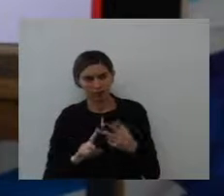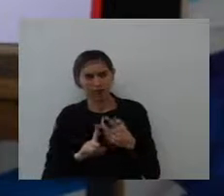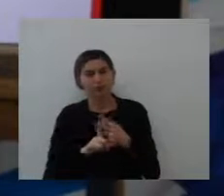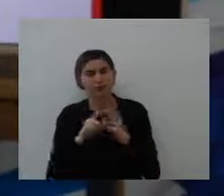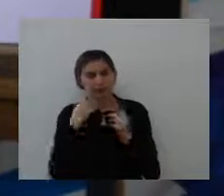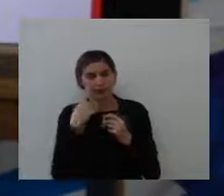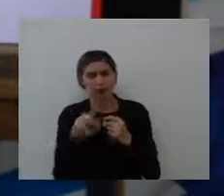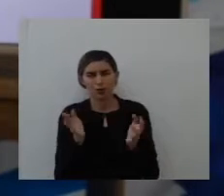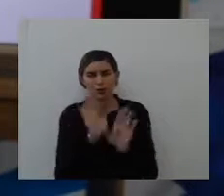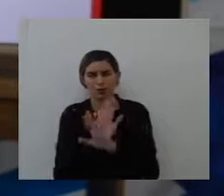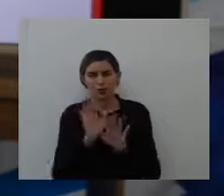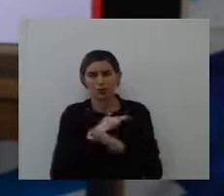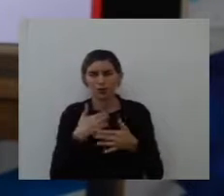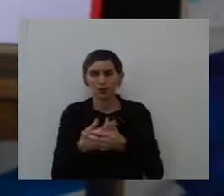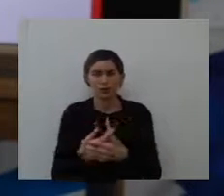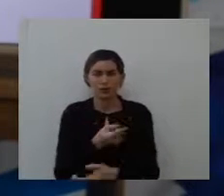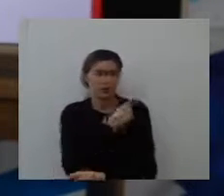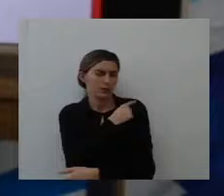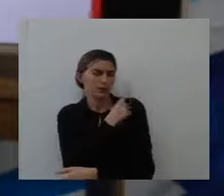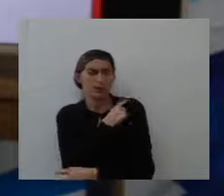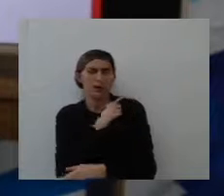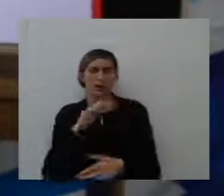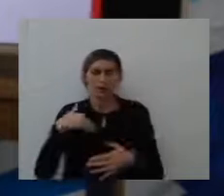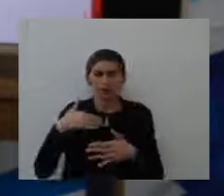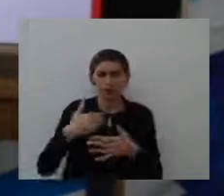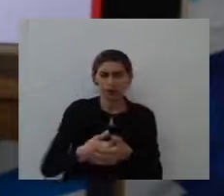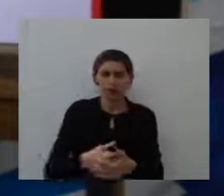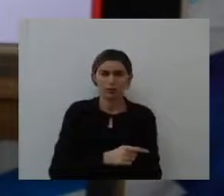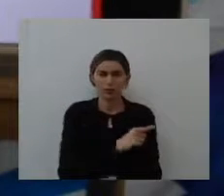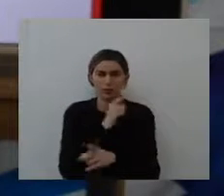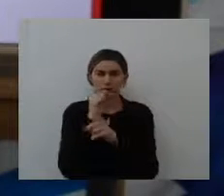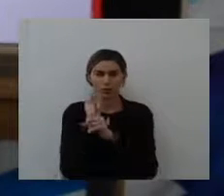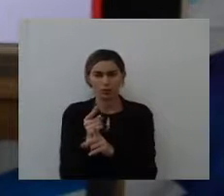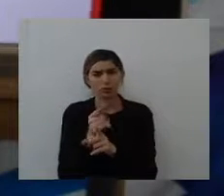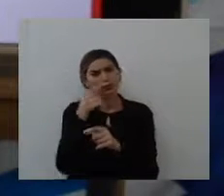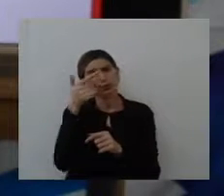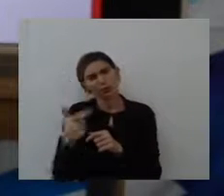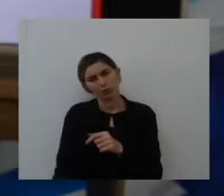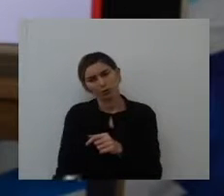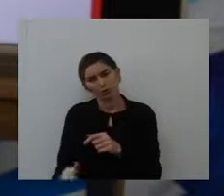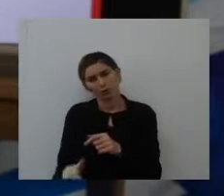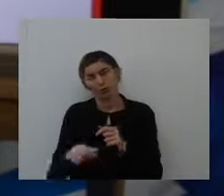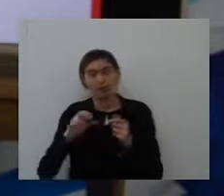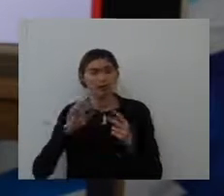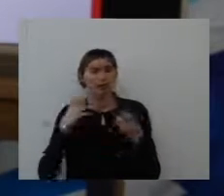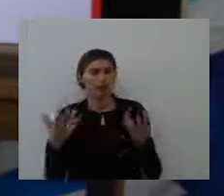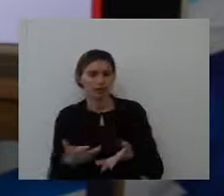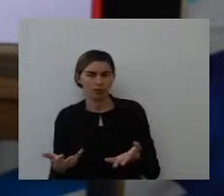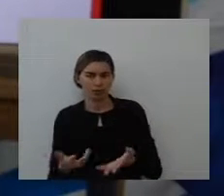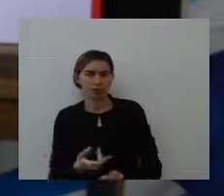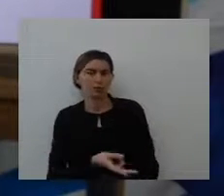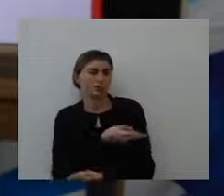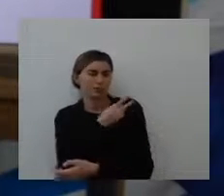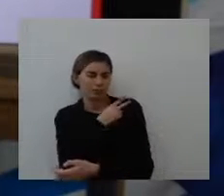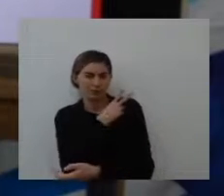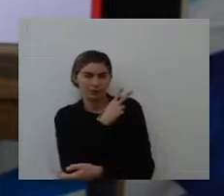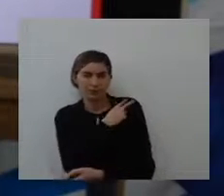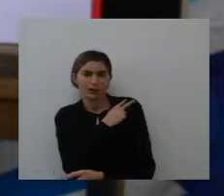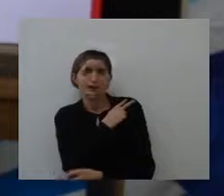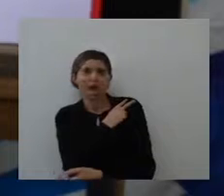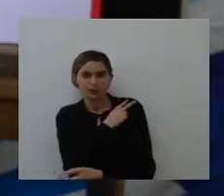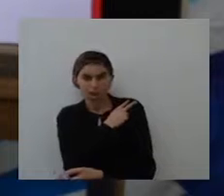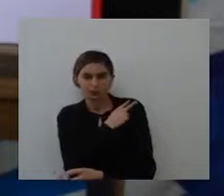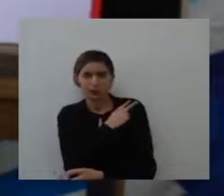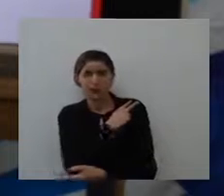Me despeço de vocês do primeiro ano e daqui a pouco a gente se encontra mais uma vez, só que dessa vez na aula para o